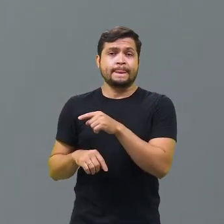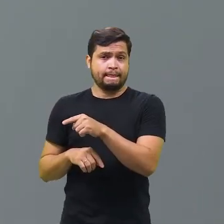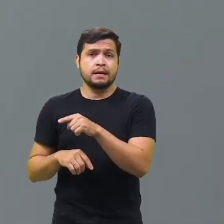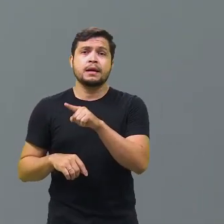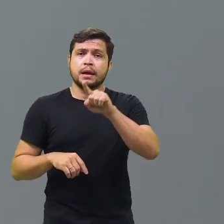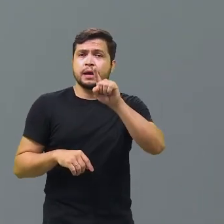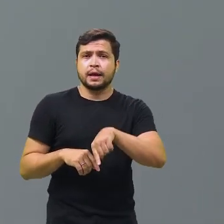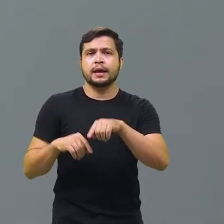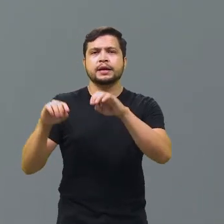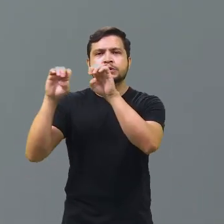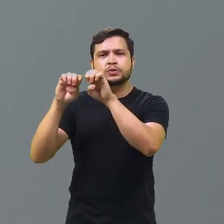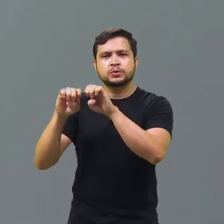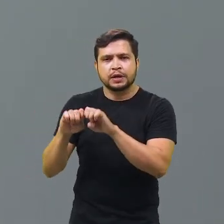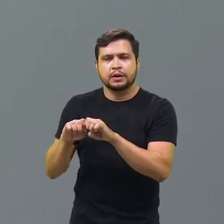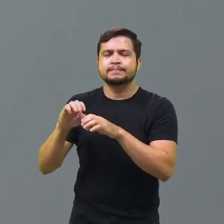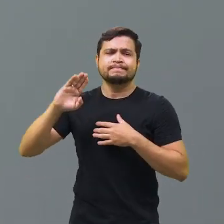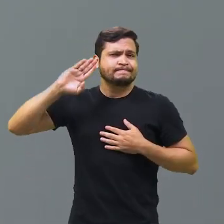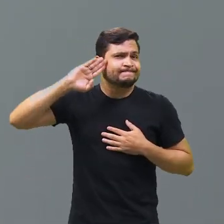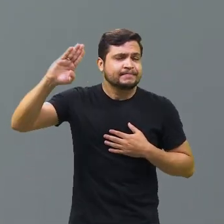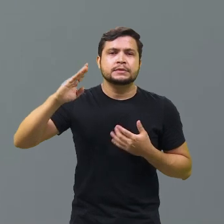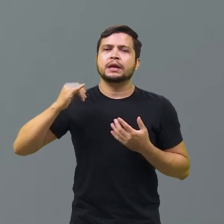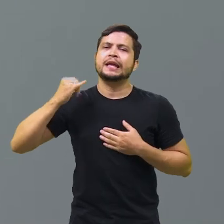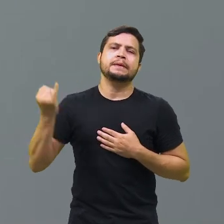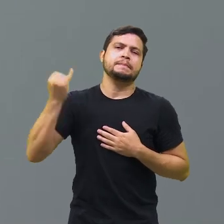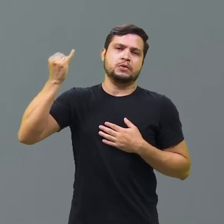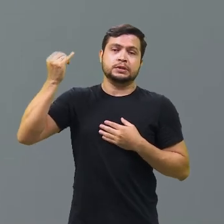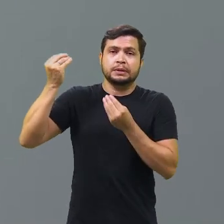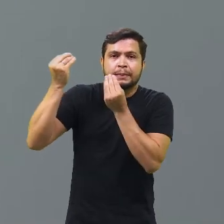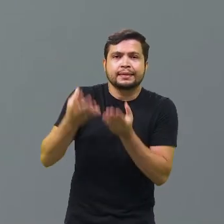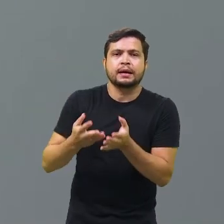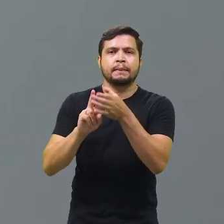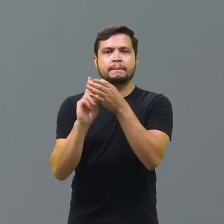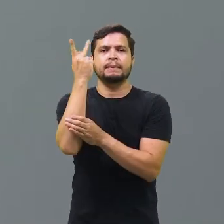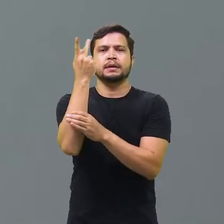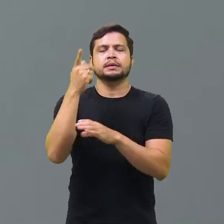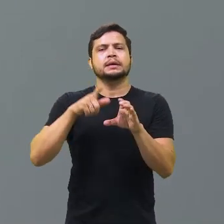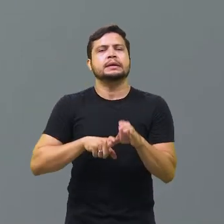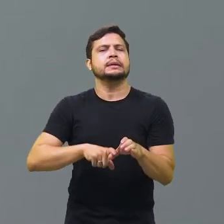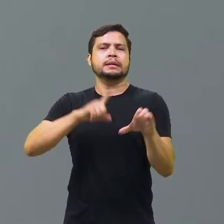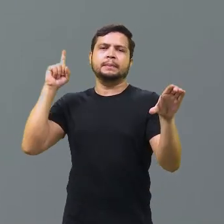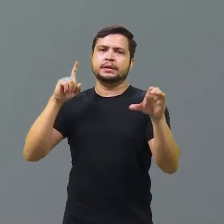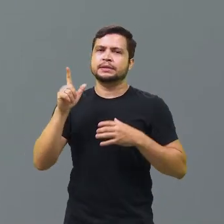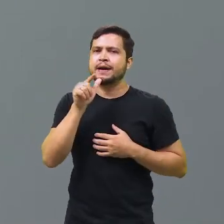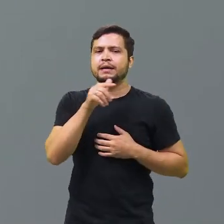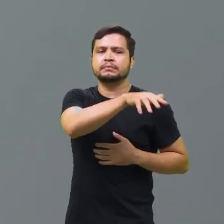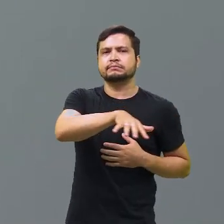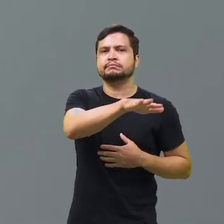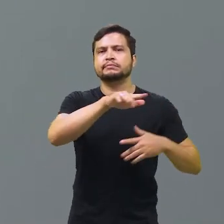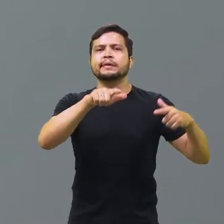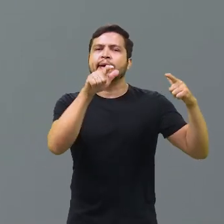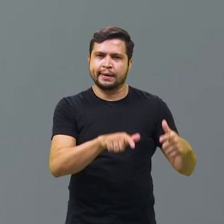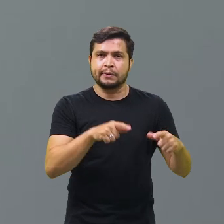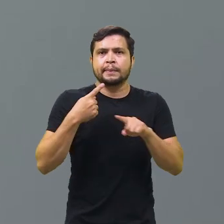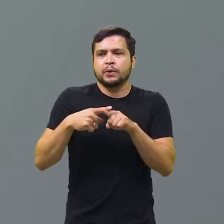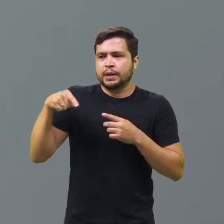nossa aula, ele é uma estrutura fundamental para a independência das plantas ao ambiente aquático, porque